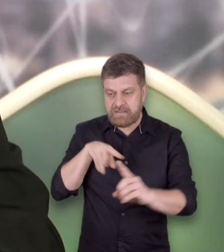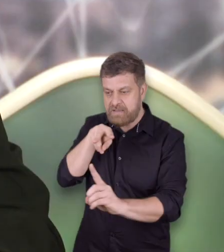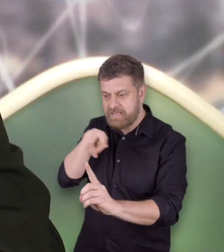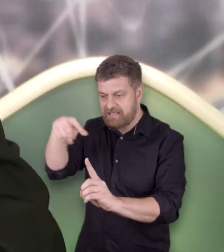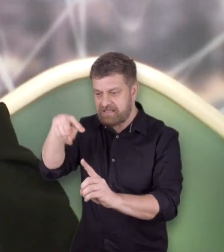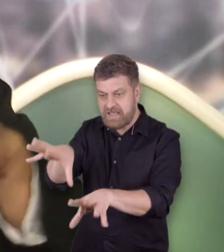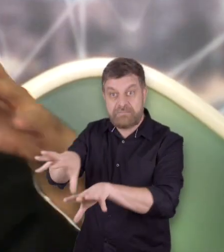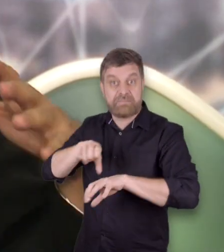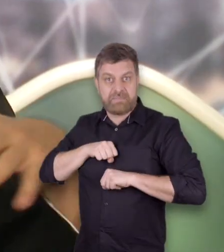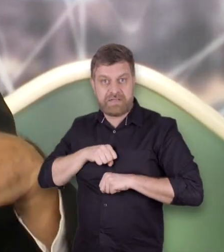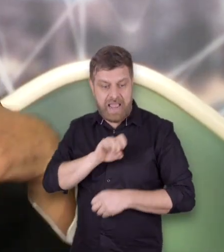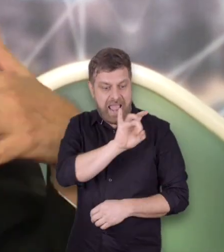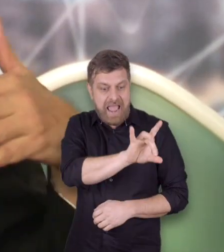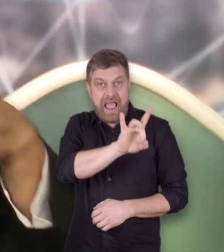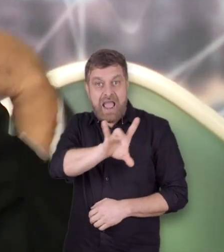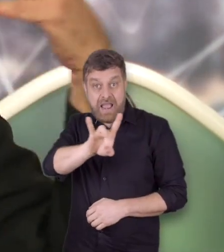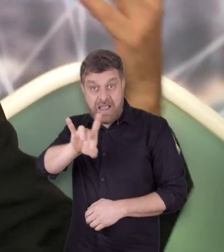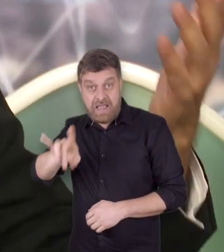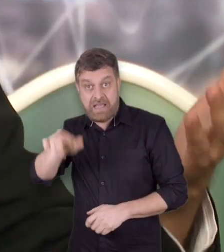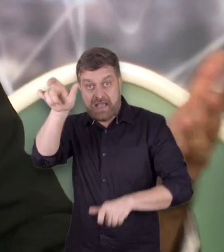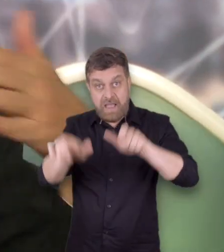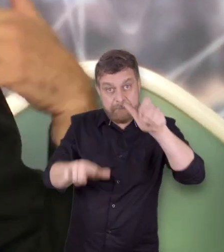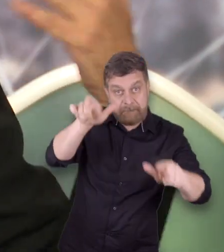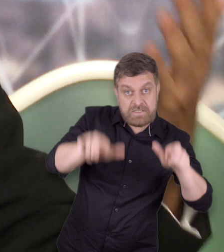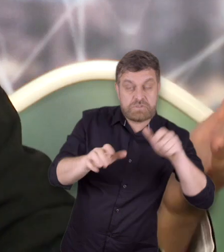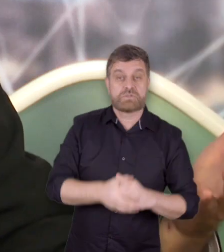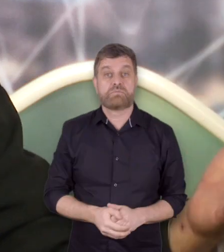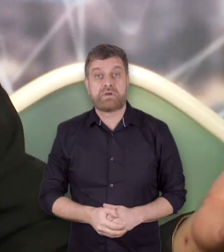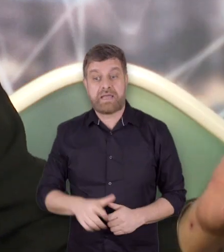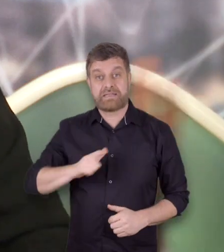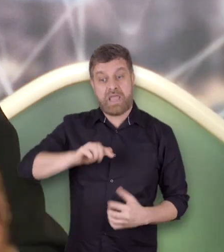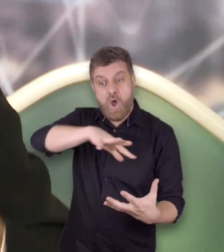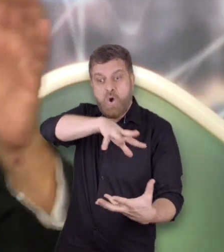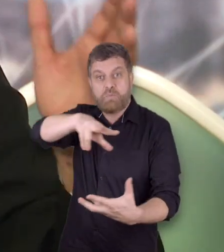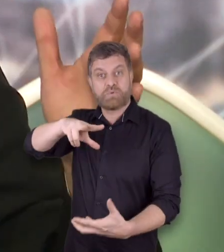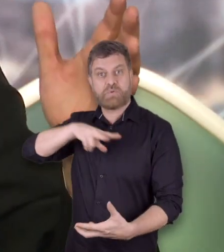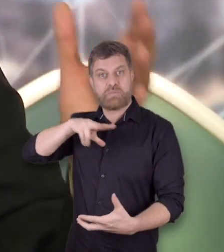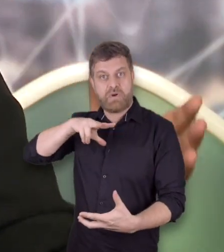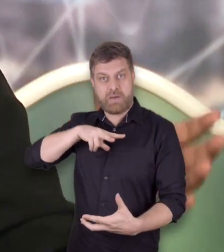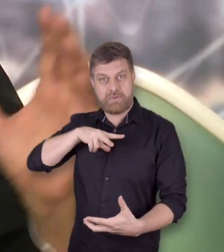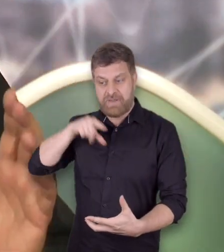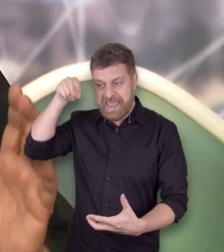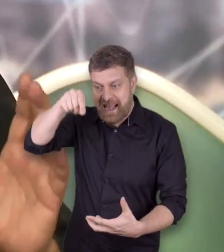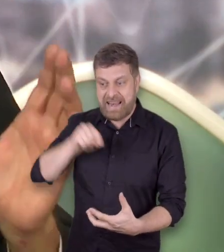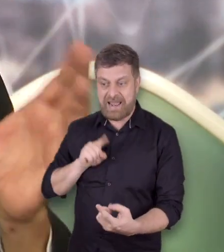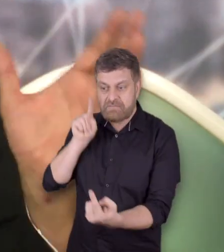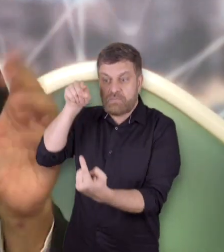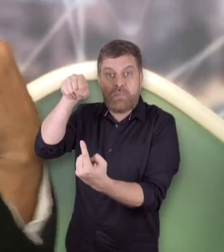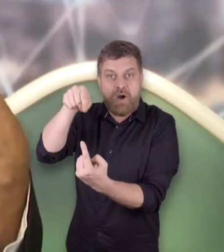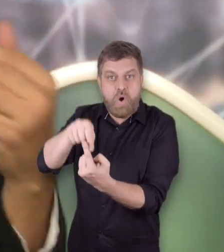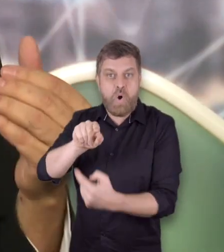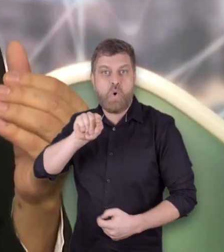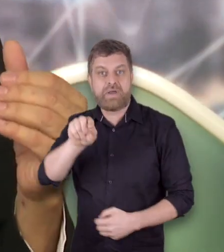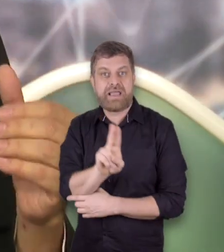perspectivas. Então, cada ser constrói o seu mundo próprio e é dentro dele que pratica o seu encontro